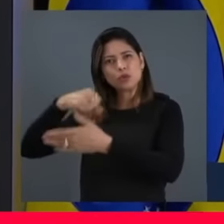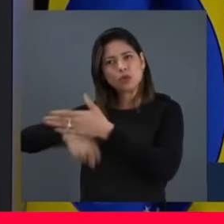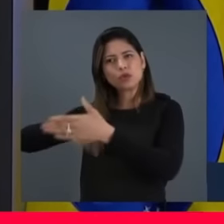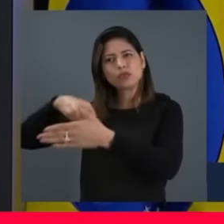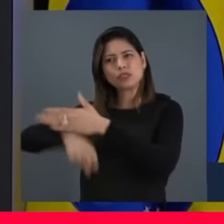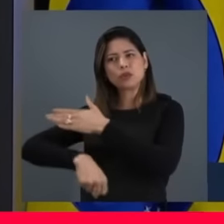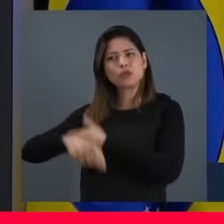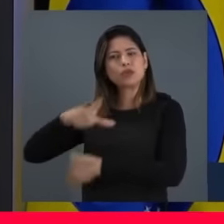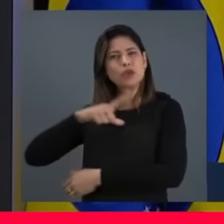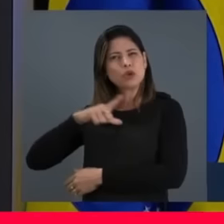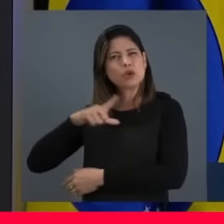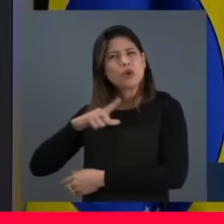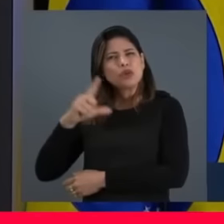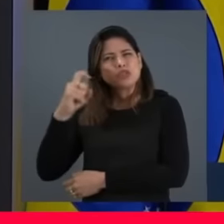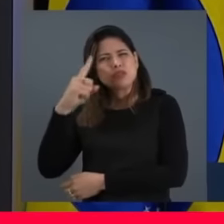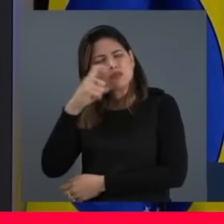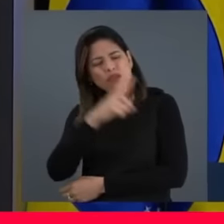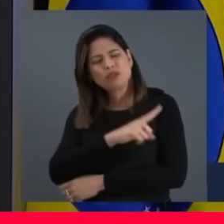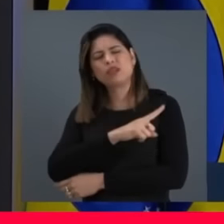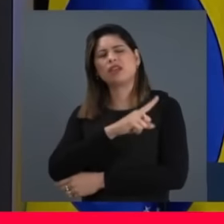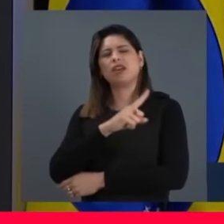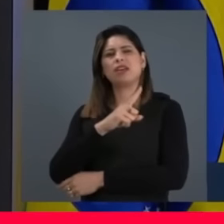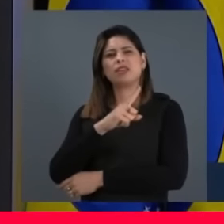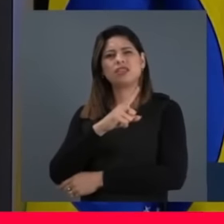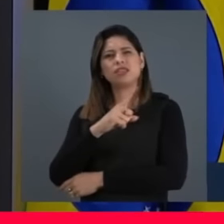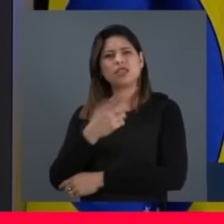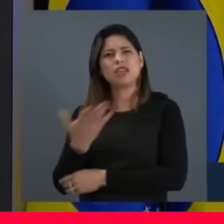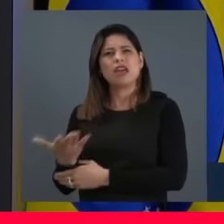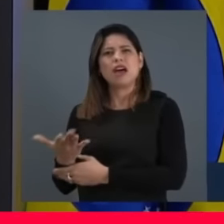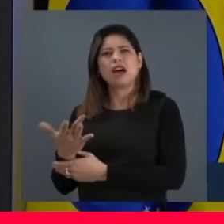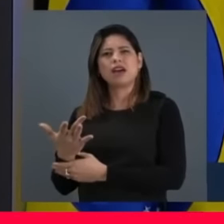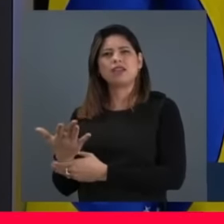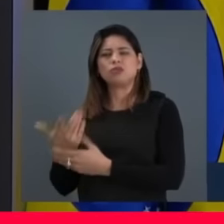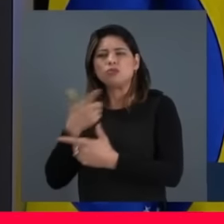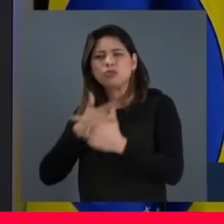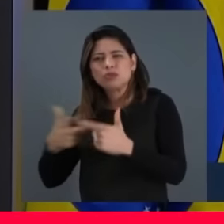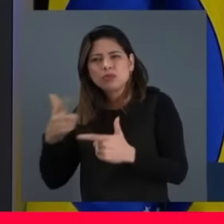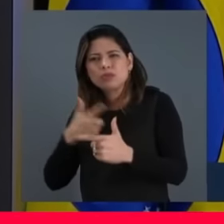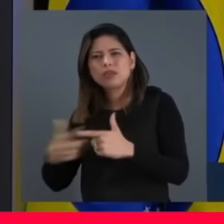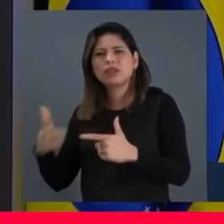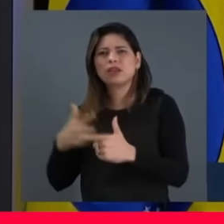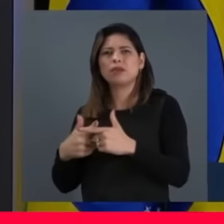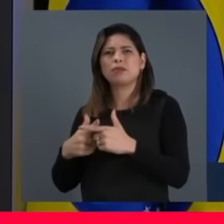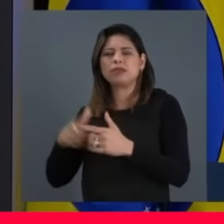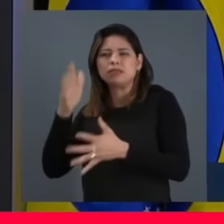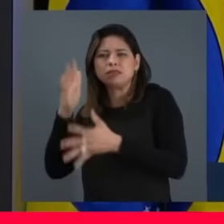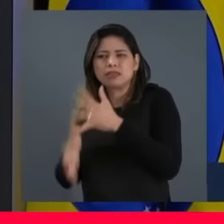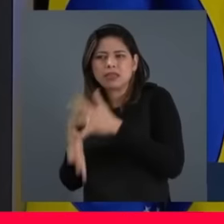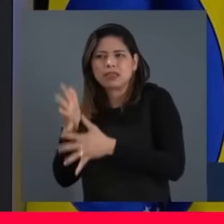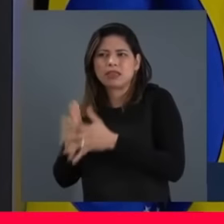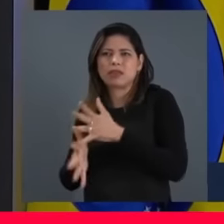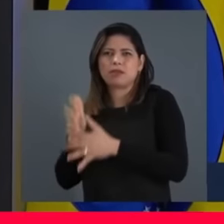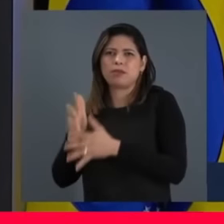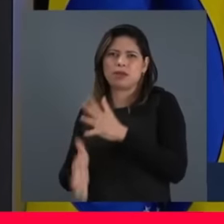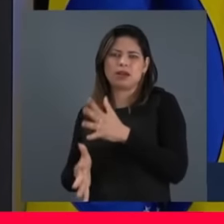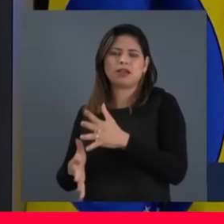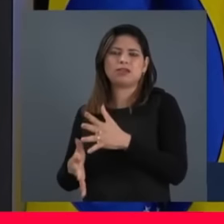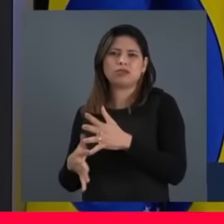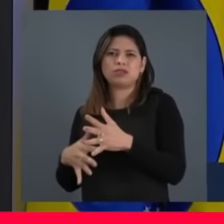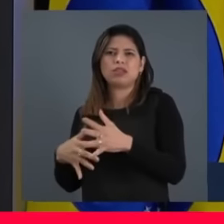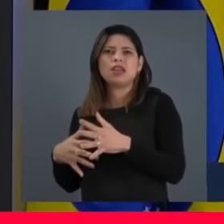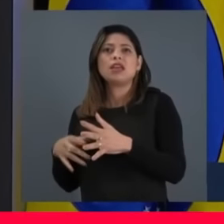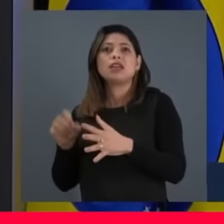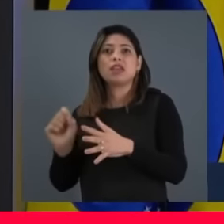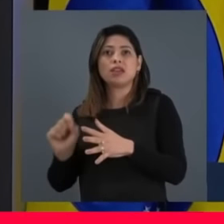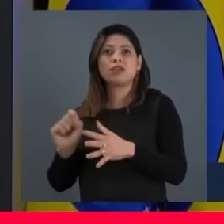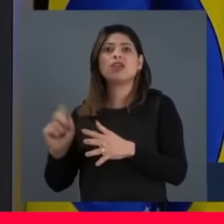desarranjos os desacertos os atropelos que estão sendo cometidos e que